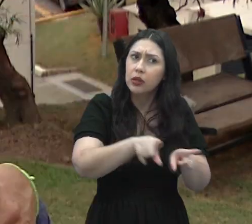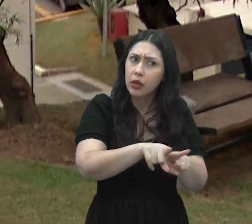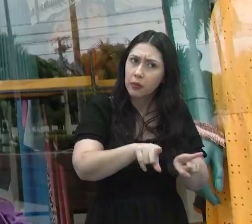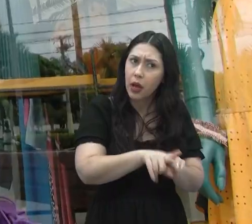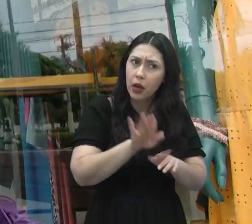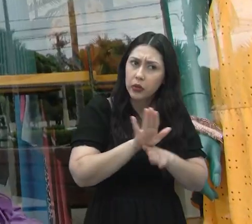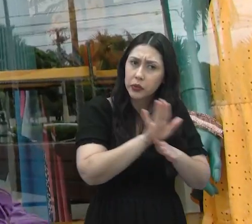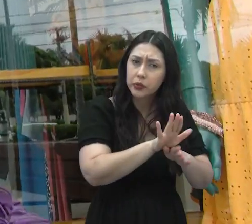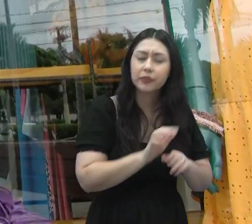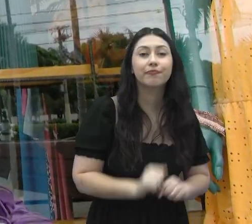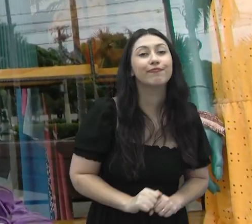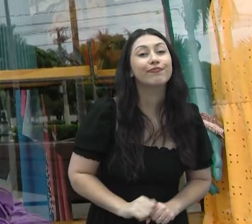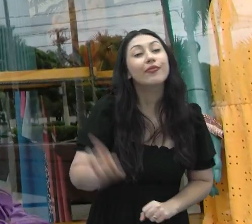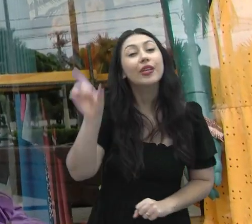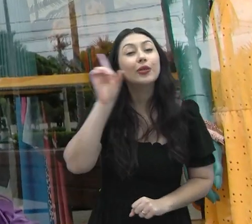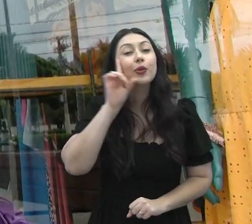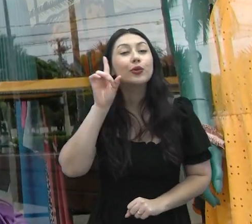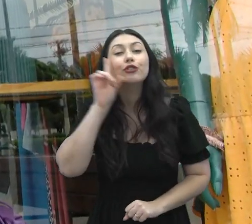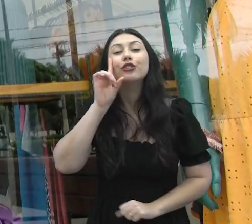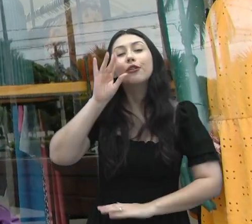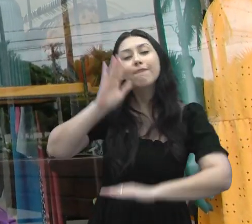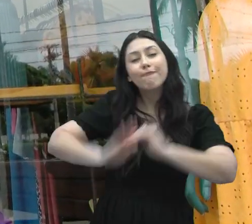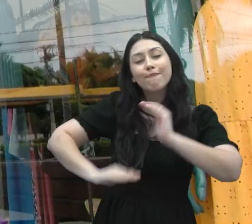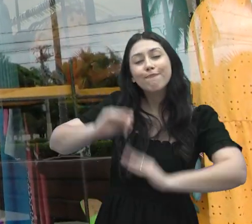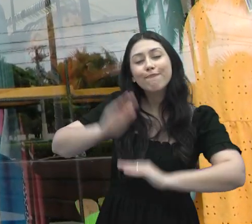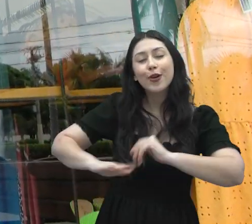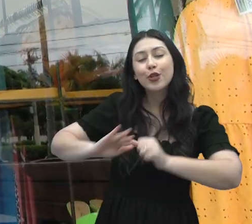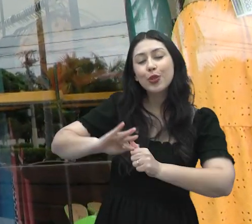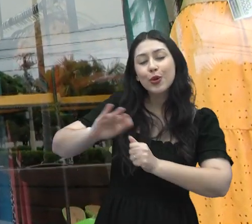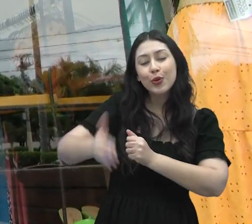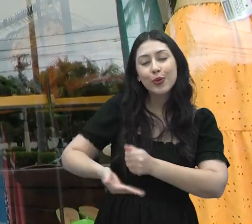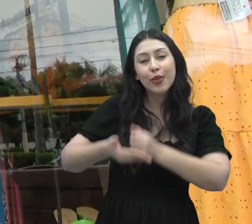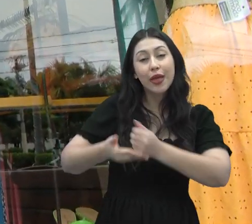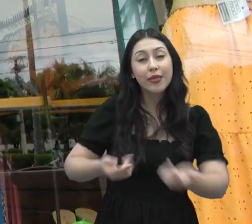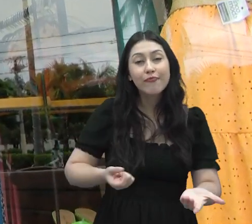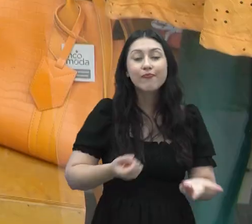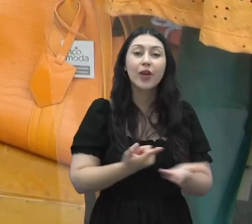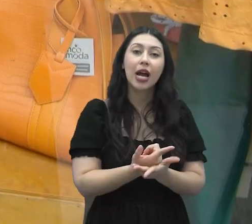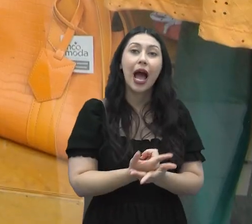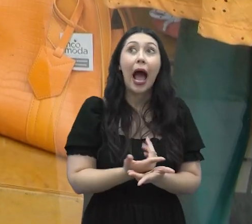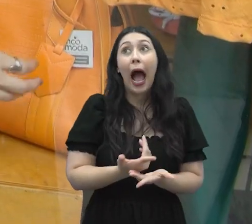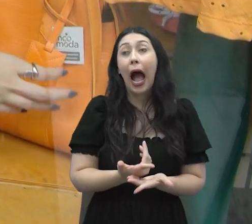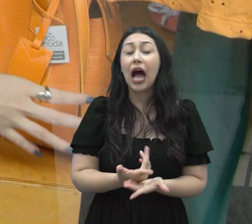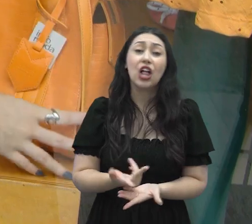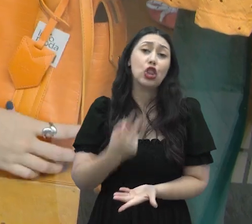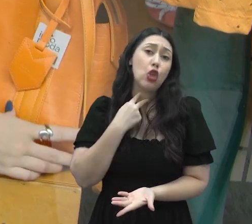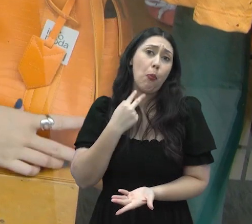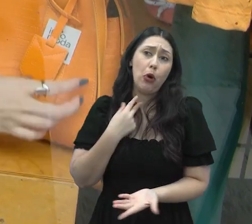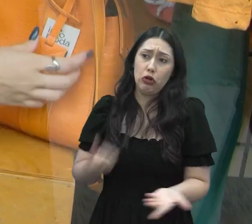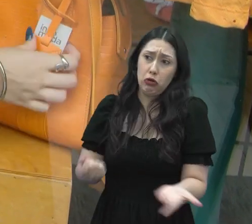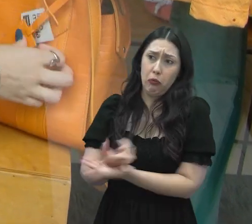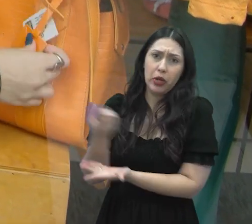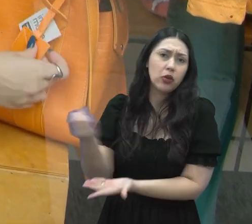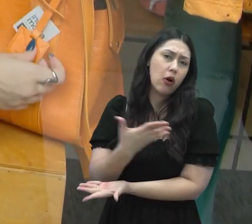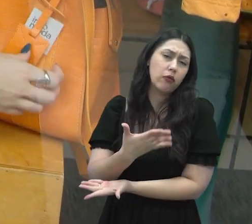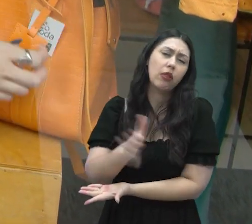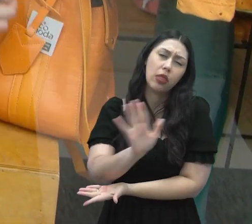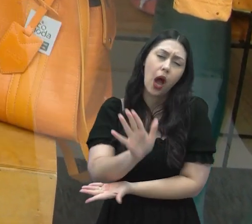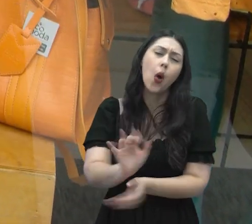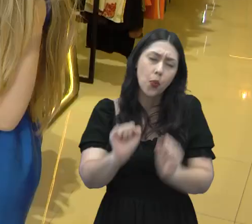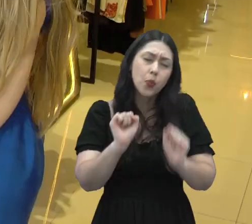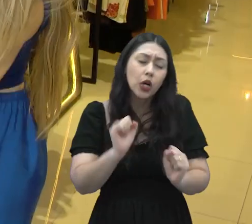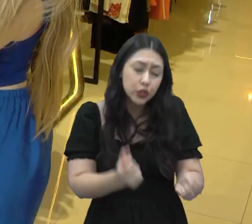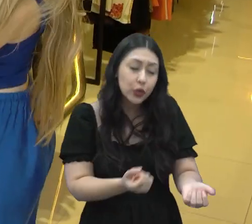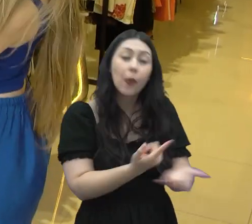dessa visão. Adotar no dia a dia as práticas sustentáveis de consumo não significa não comprar produtos